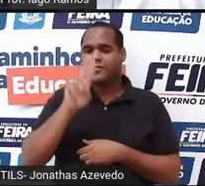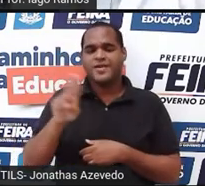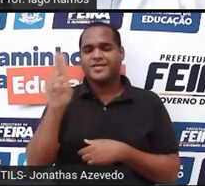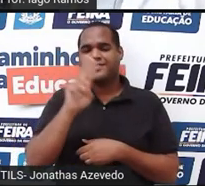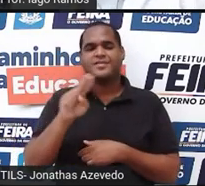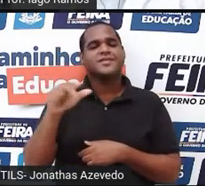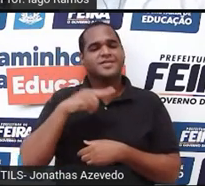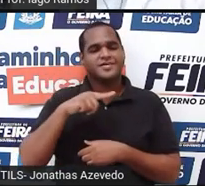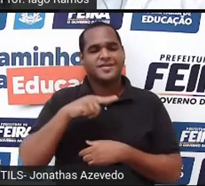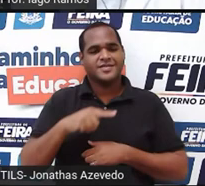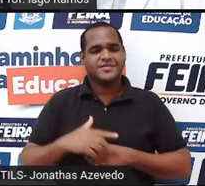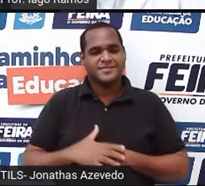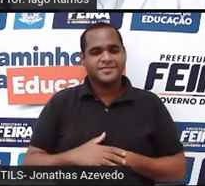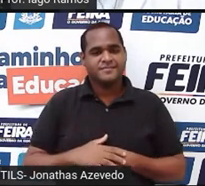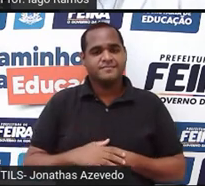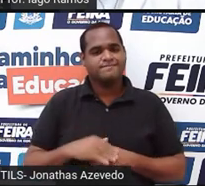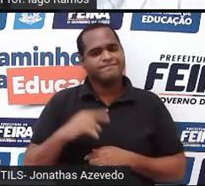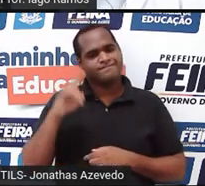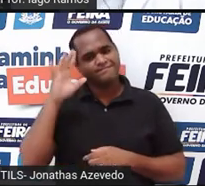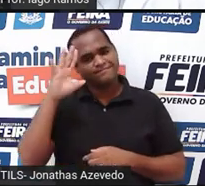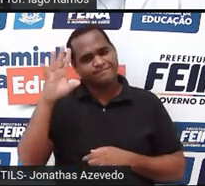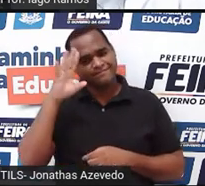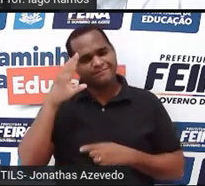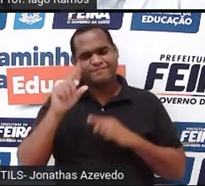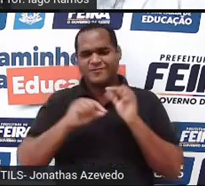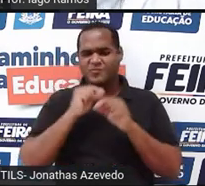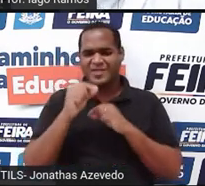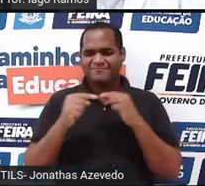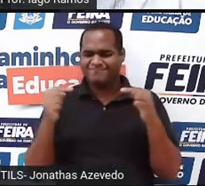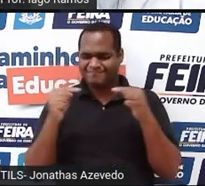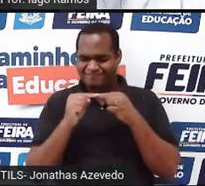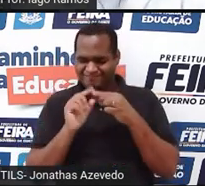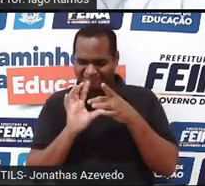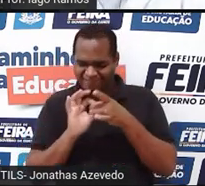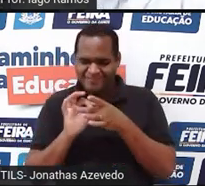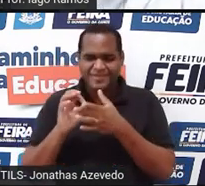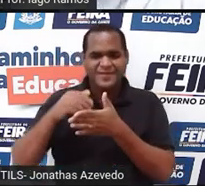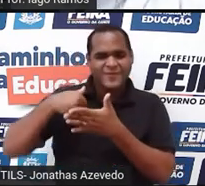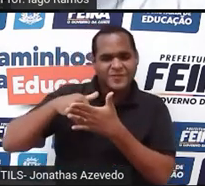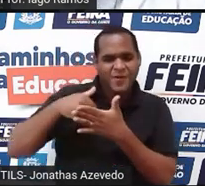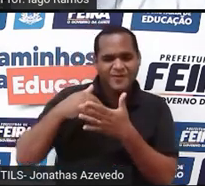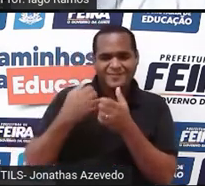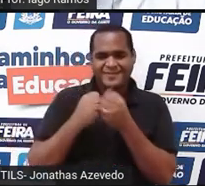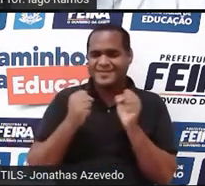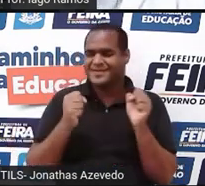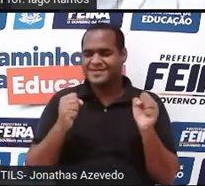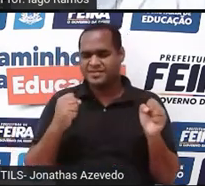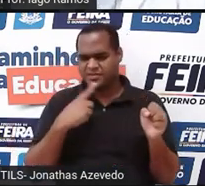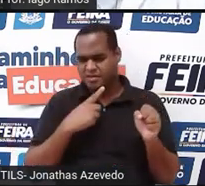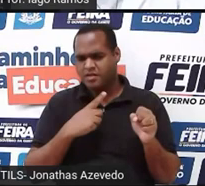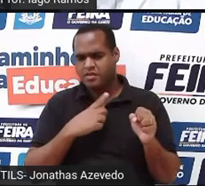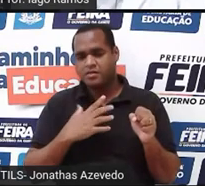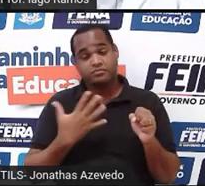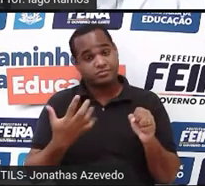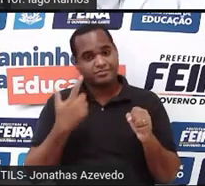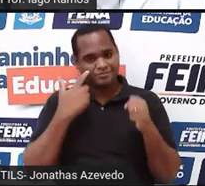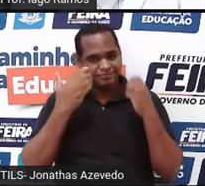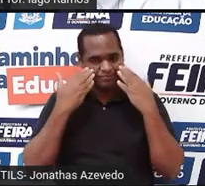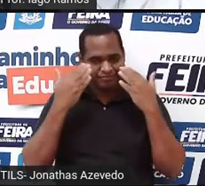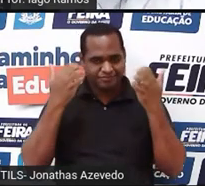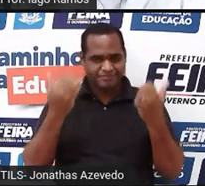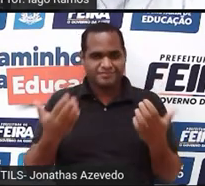né E aí a gente fica se perguntando o que é que tem a ver o futebol com grandezas eu mostro para você